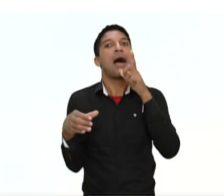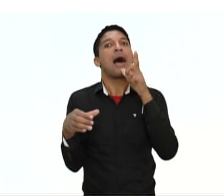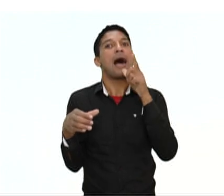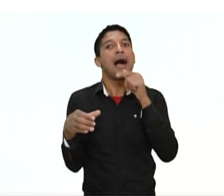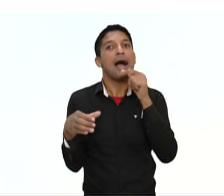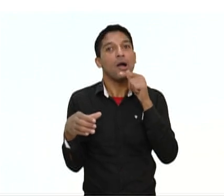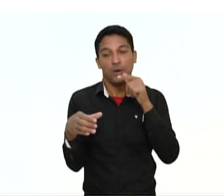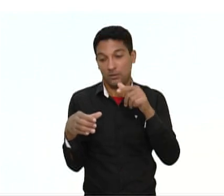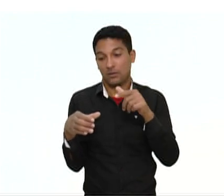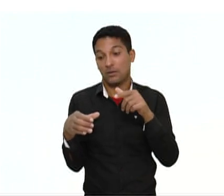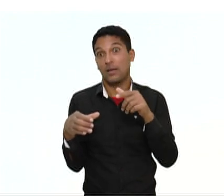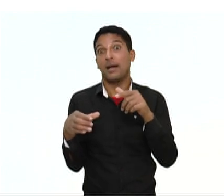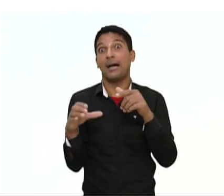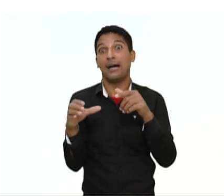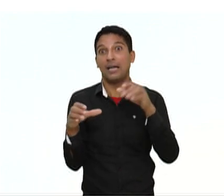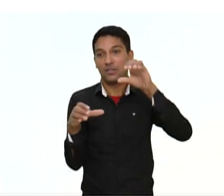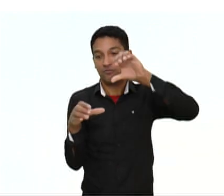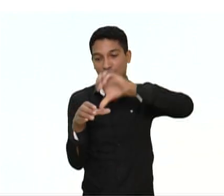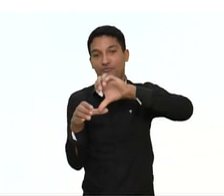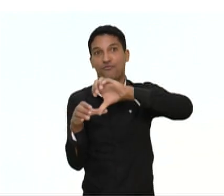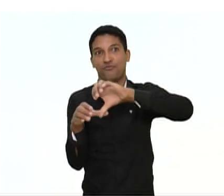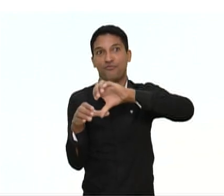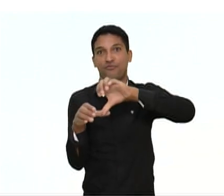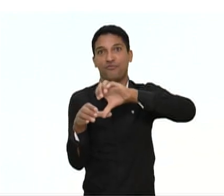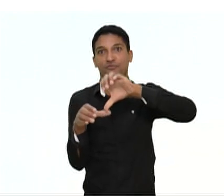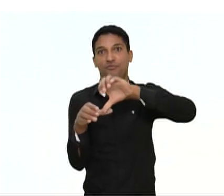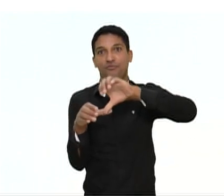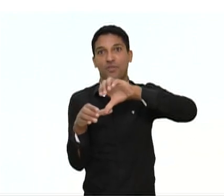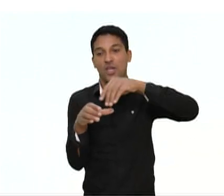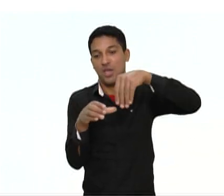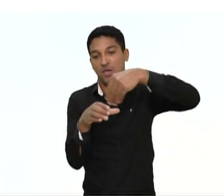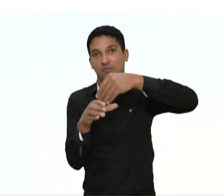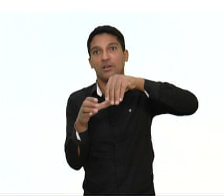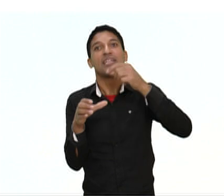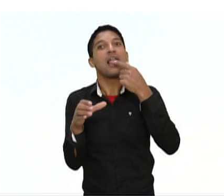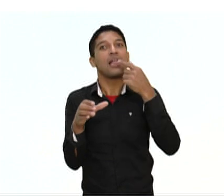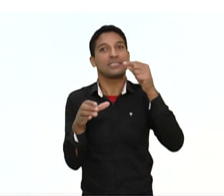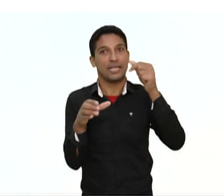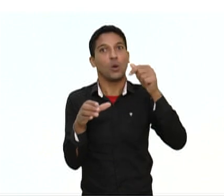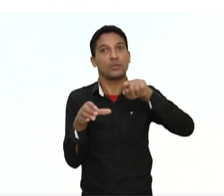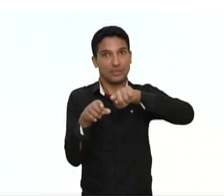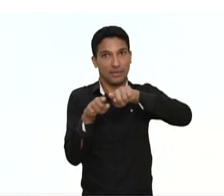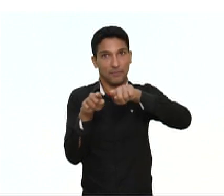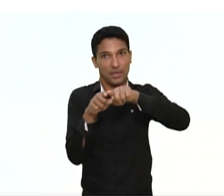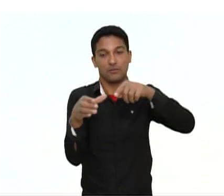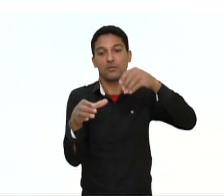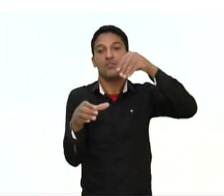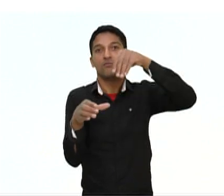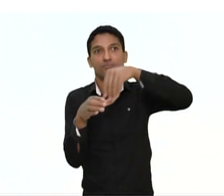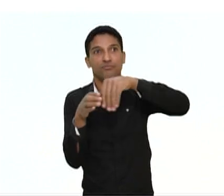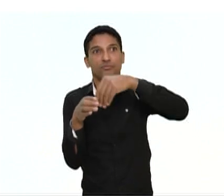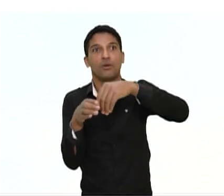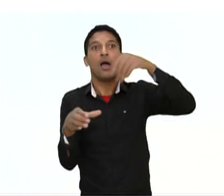as substâncias, certo? Então ele pegou a água e colocou sal. Ao fazer isso,